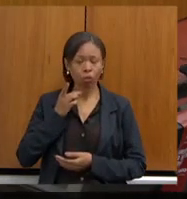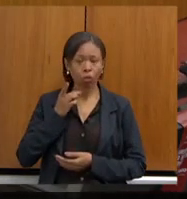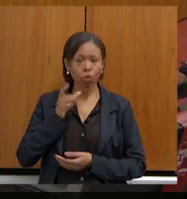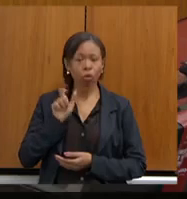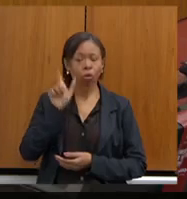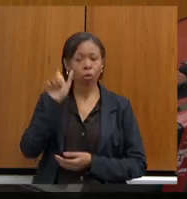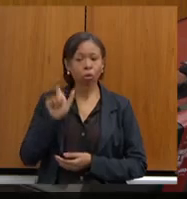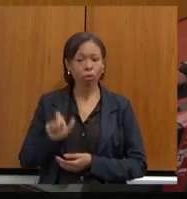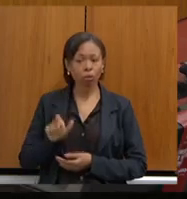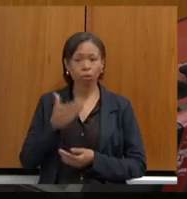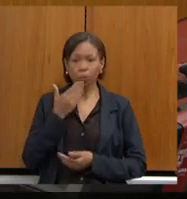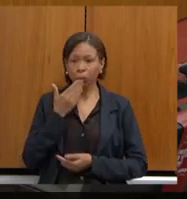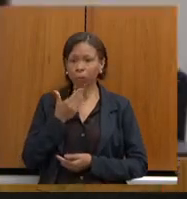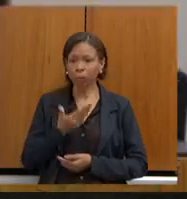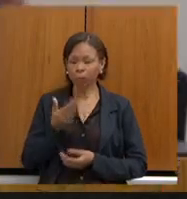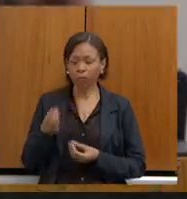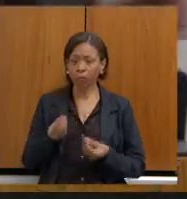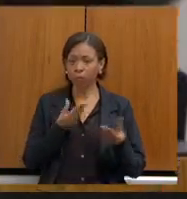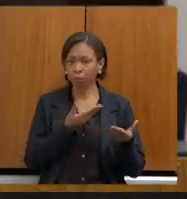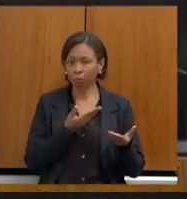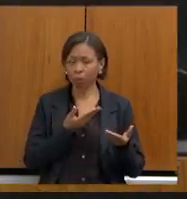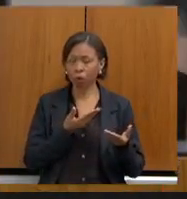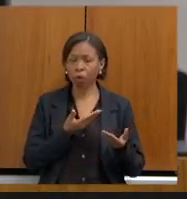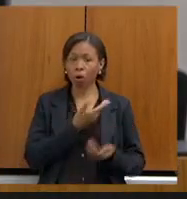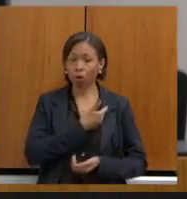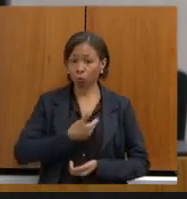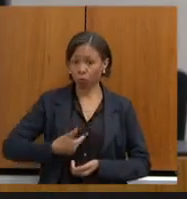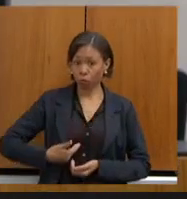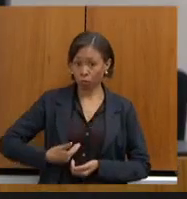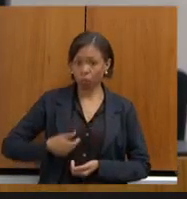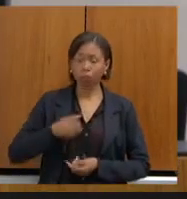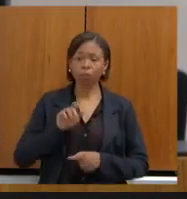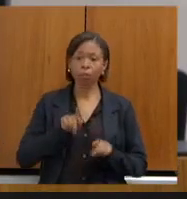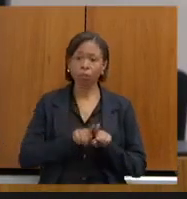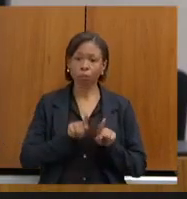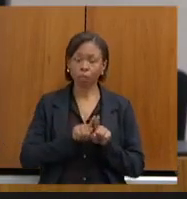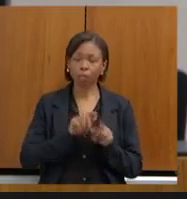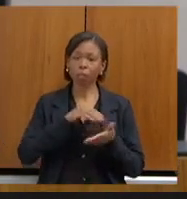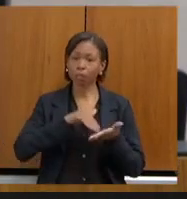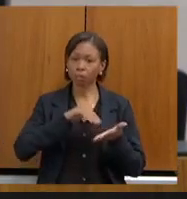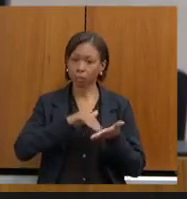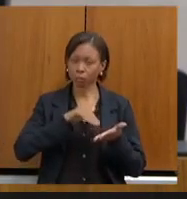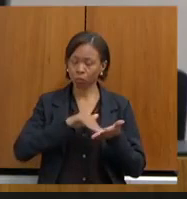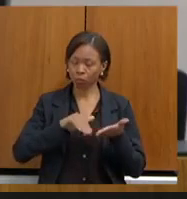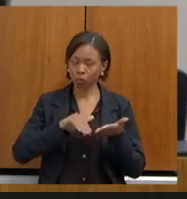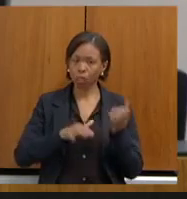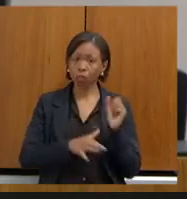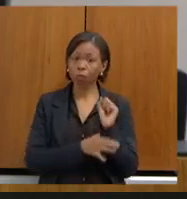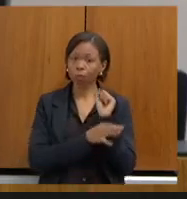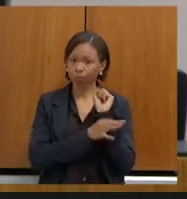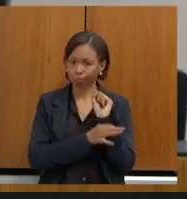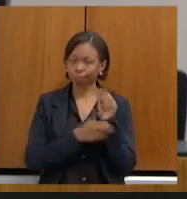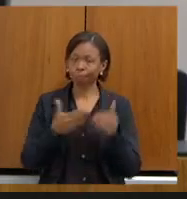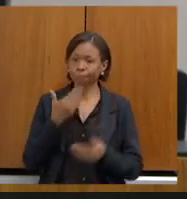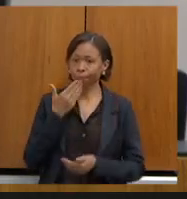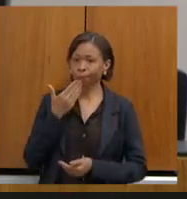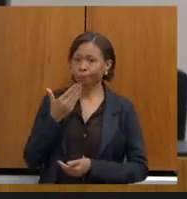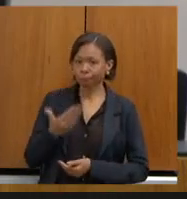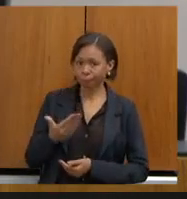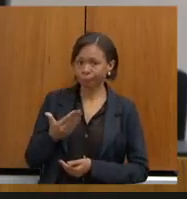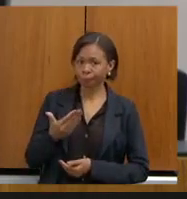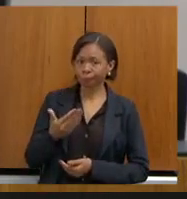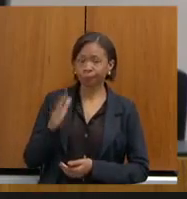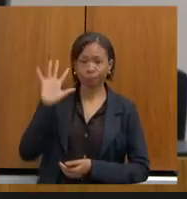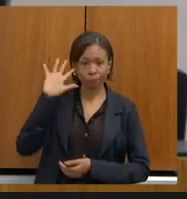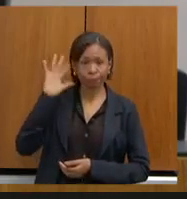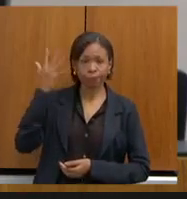que seja encaminhado à governadoria do Estado EA Secretaria de Estado de justiça e Segurança Pública cejusc pedido de providência para que seja